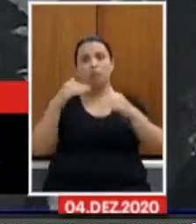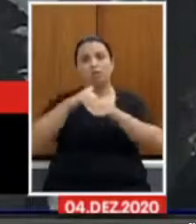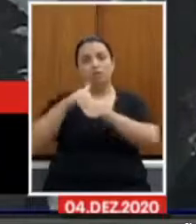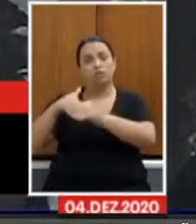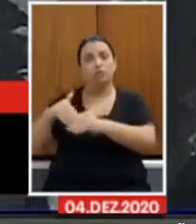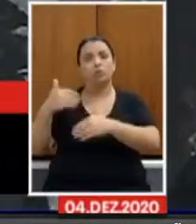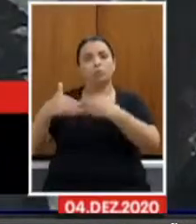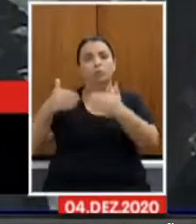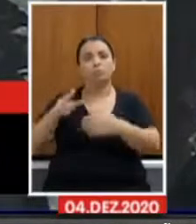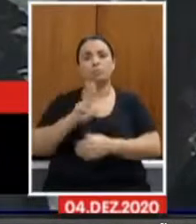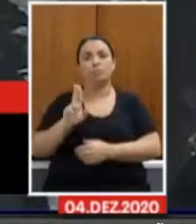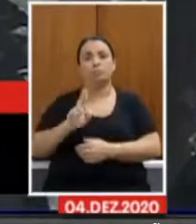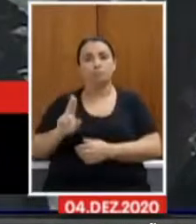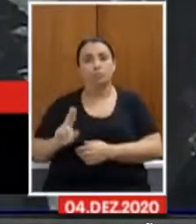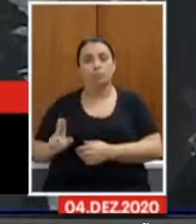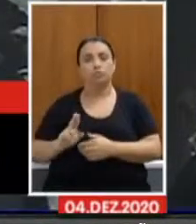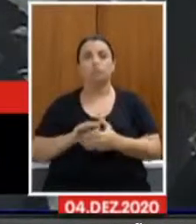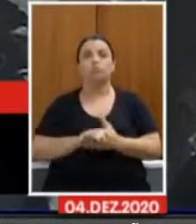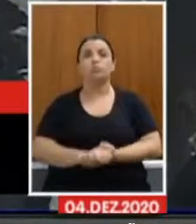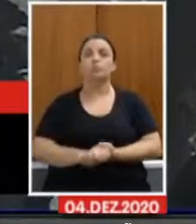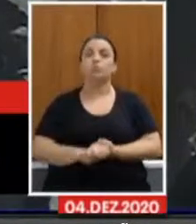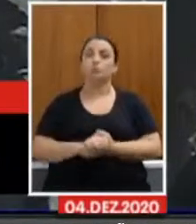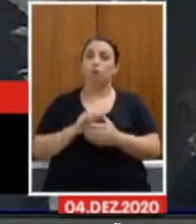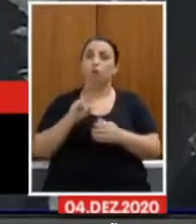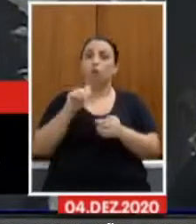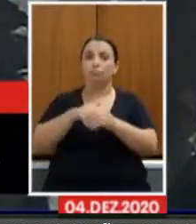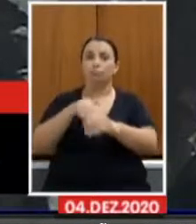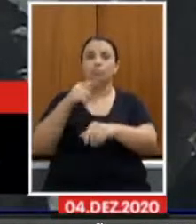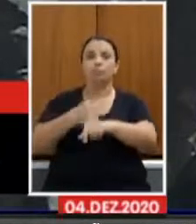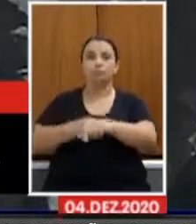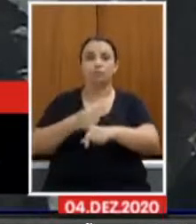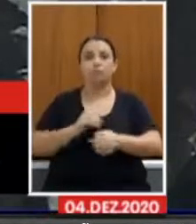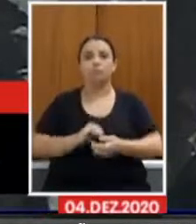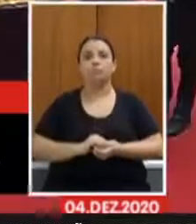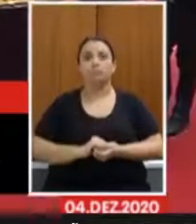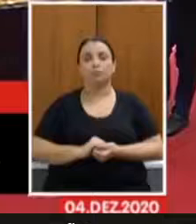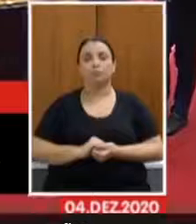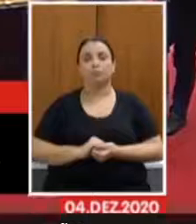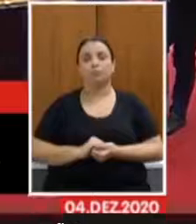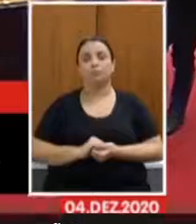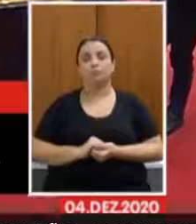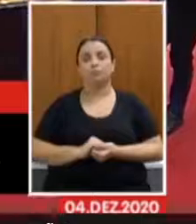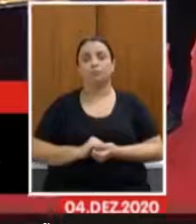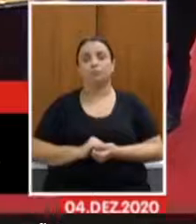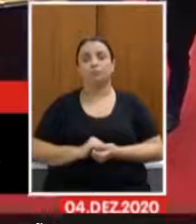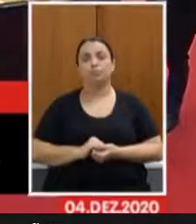nominal. Em votação parecer, em votação.